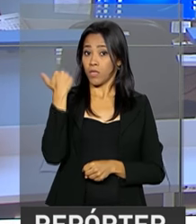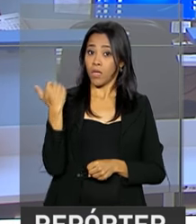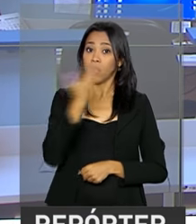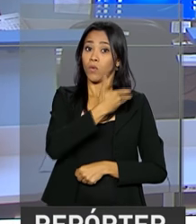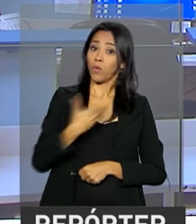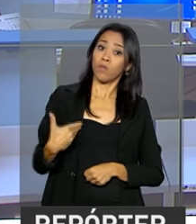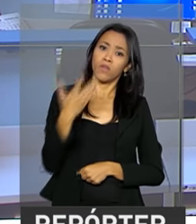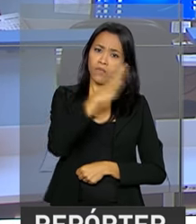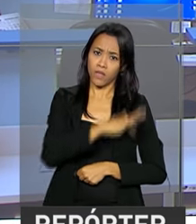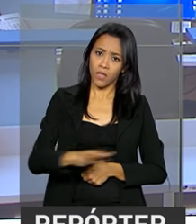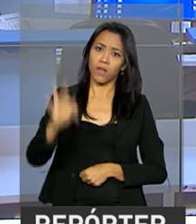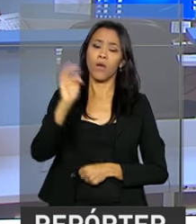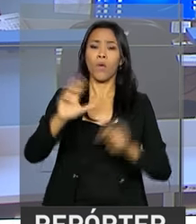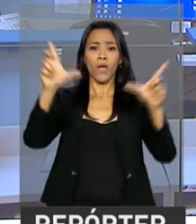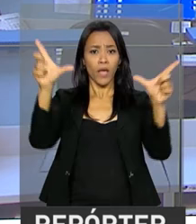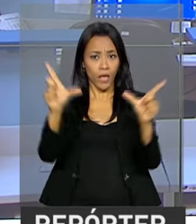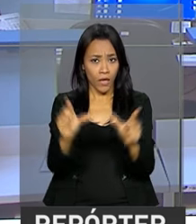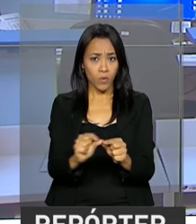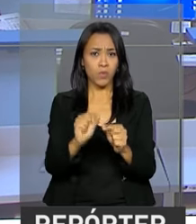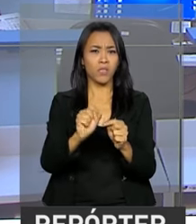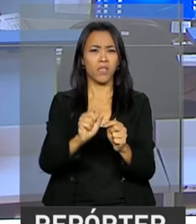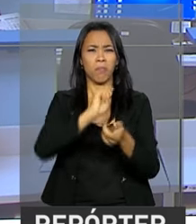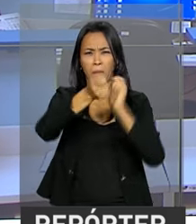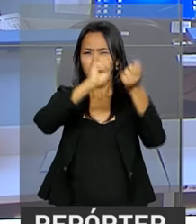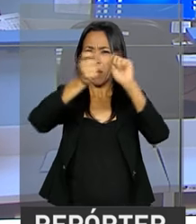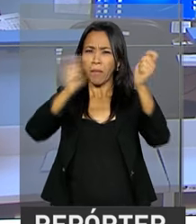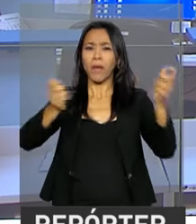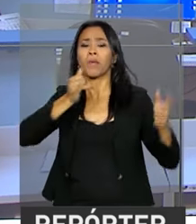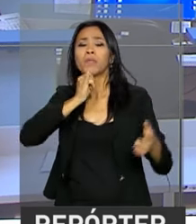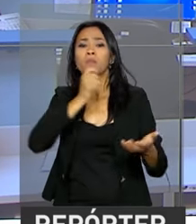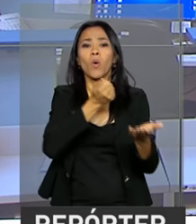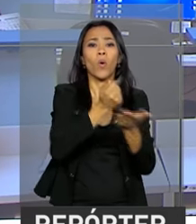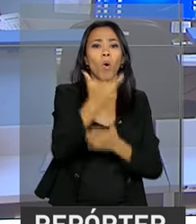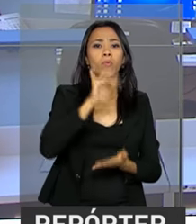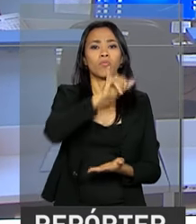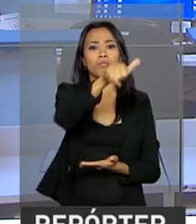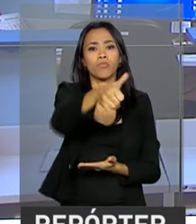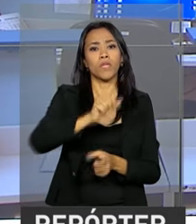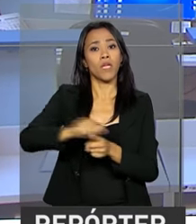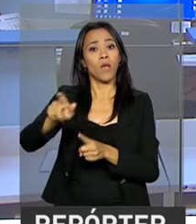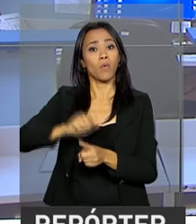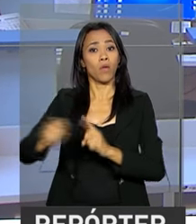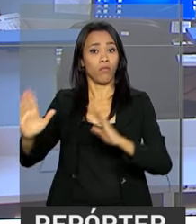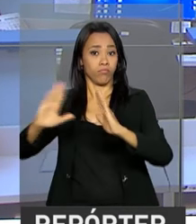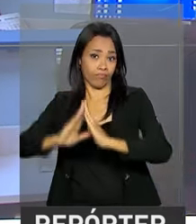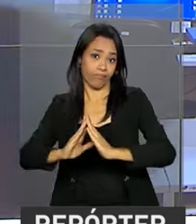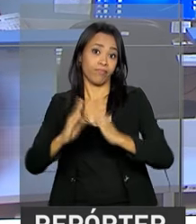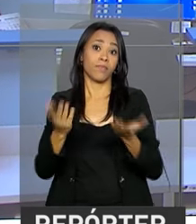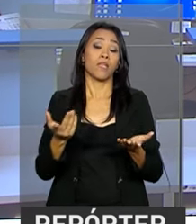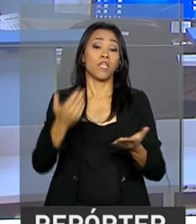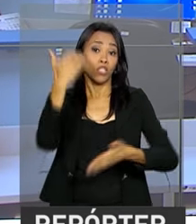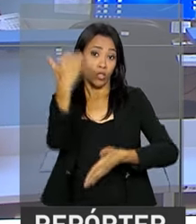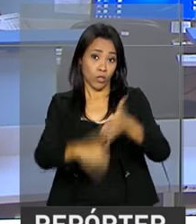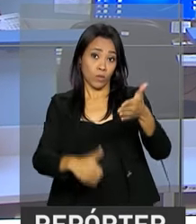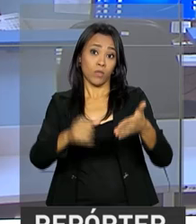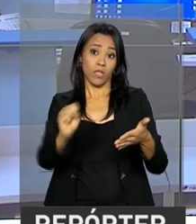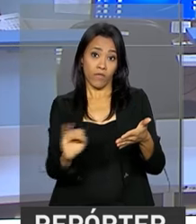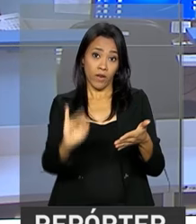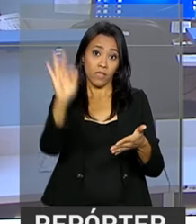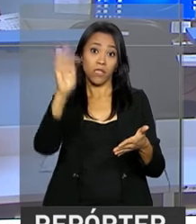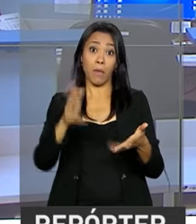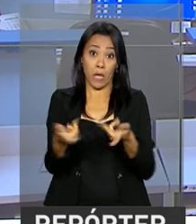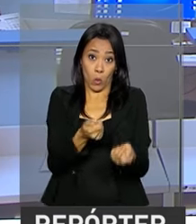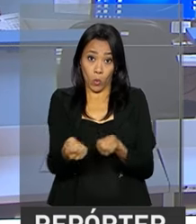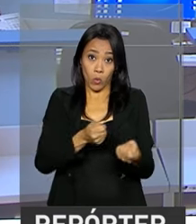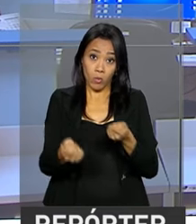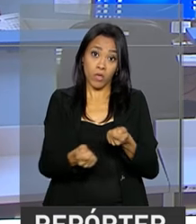despesas de custeio, como na compra de passagens aéreas e aluguel de imóveis. Descontada a inflação do período, a economia